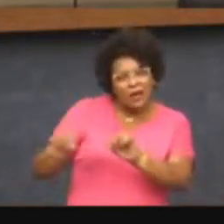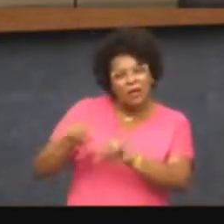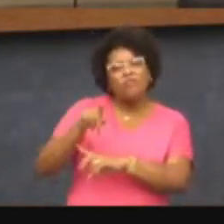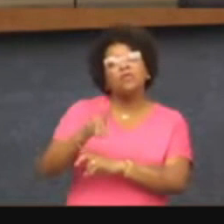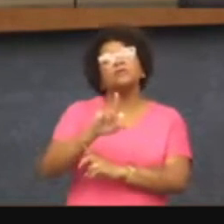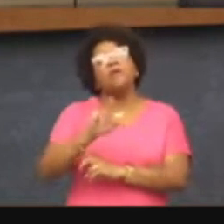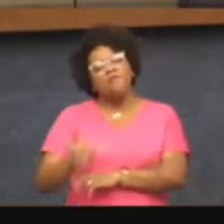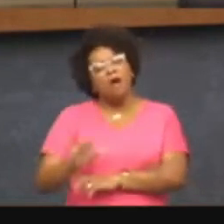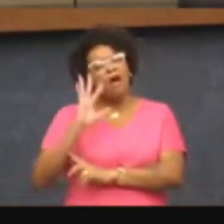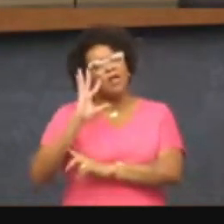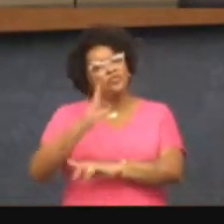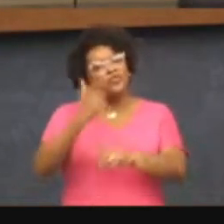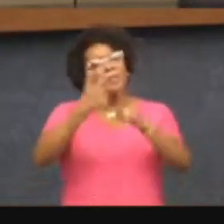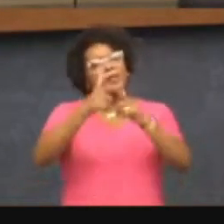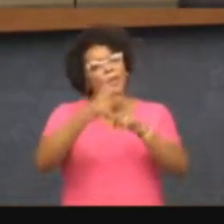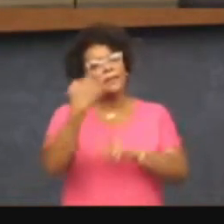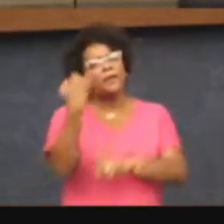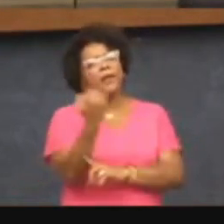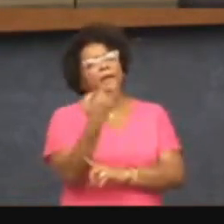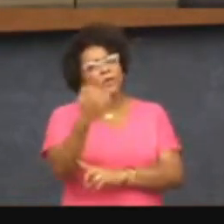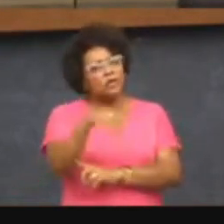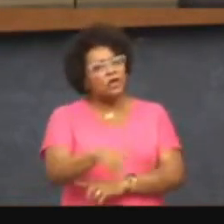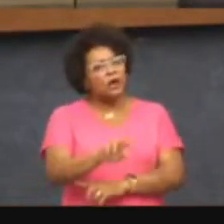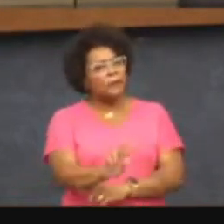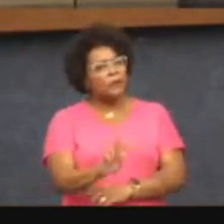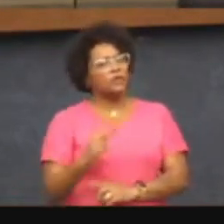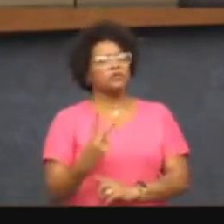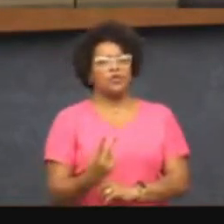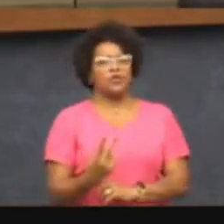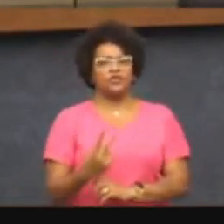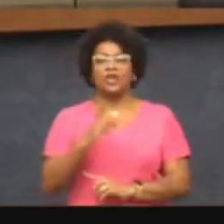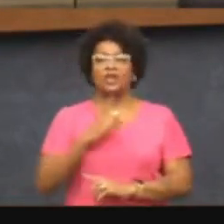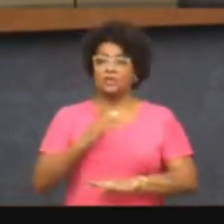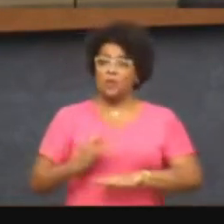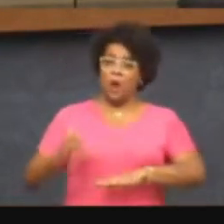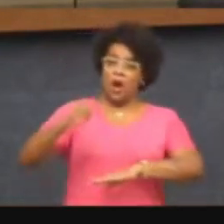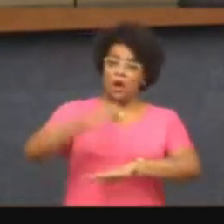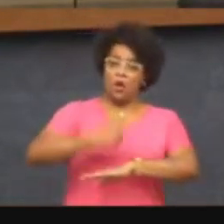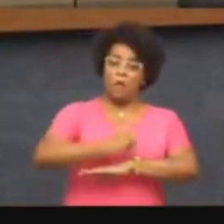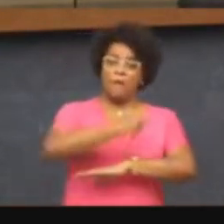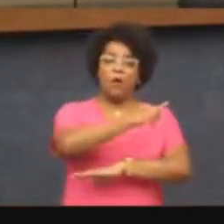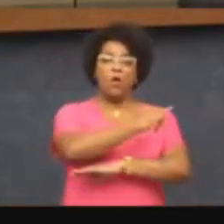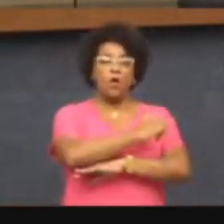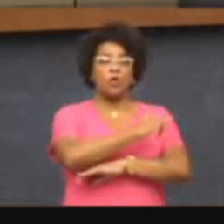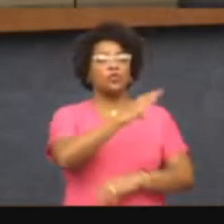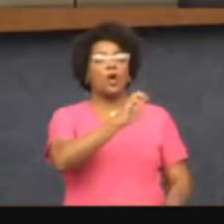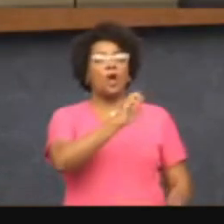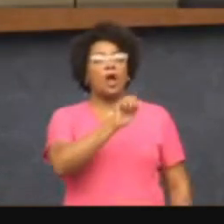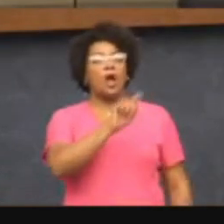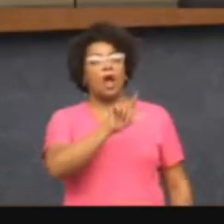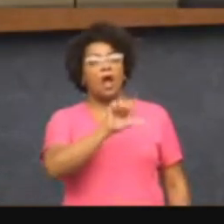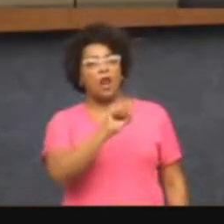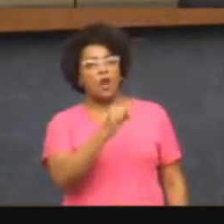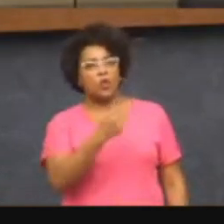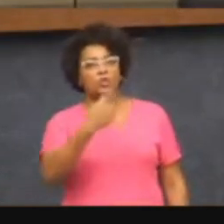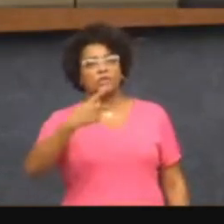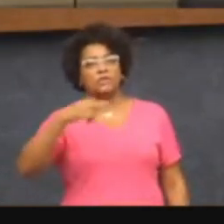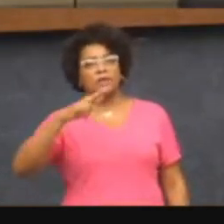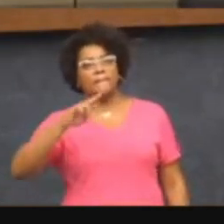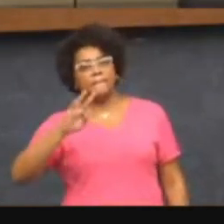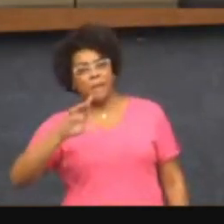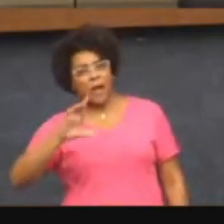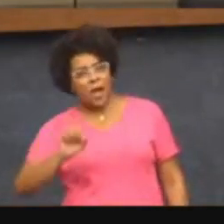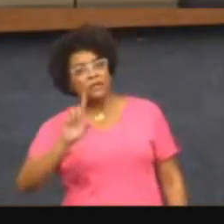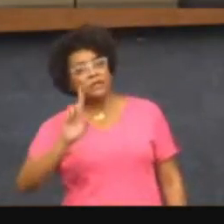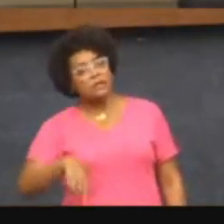problemas importantes de Belo Horizonte, e o aeroporto Carlos Prates é um deles. Porque o ministro de Portos e Aeroportos, o Silvio Costa Filho, em